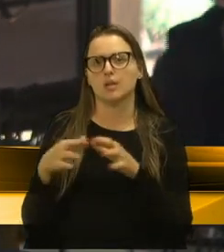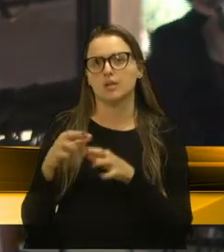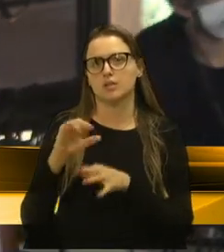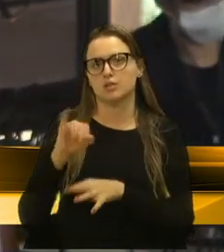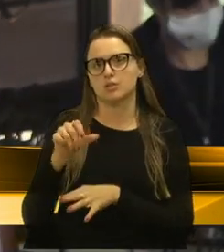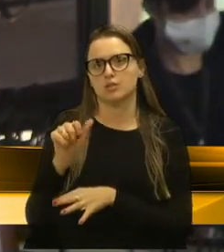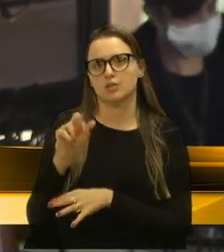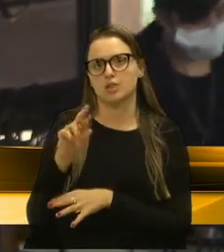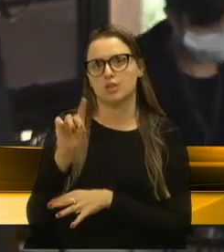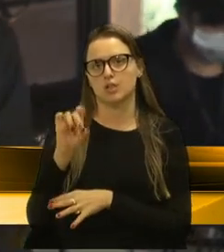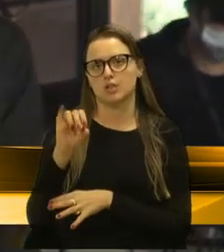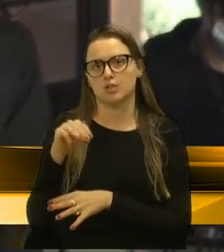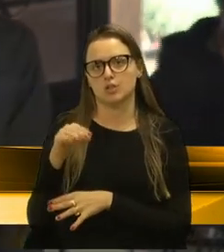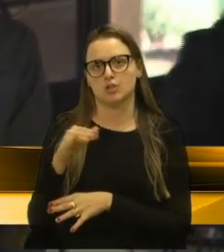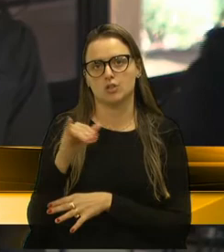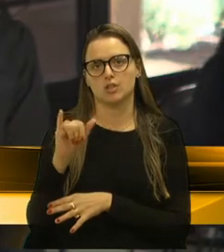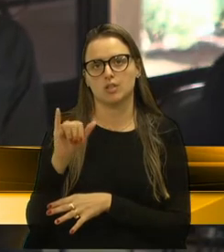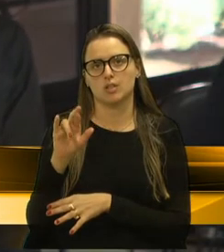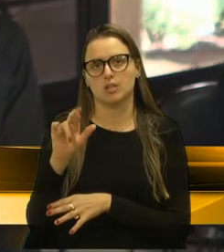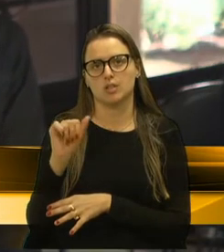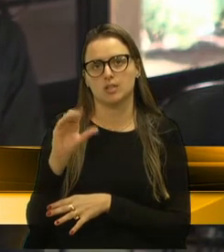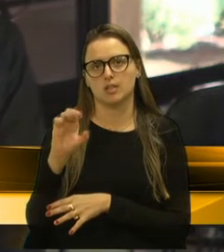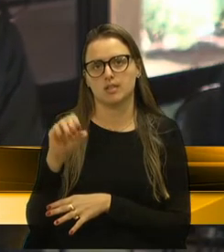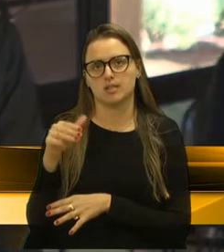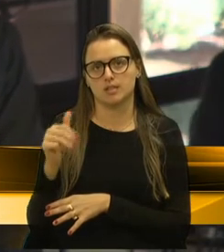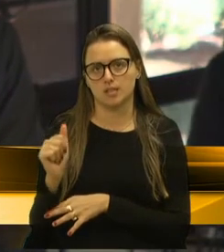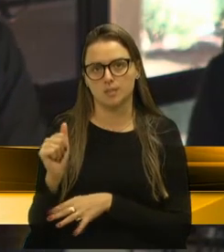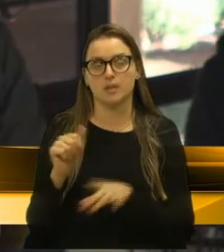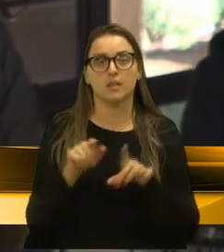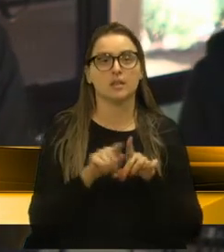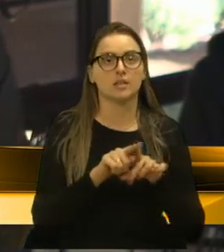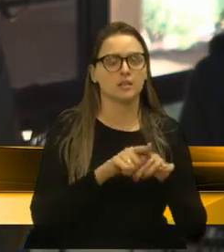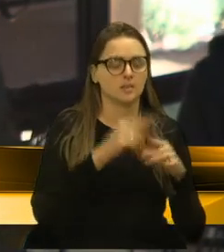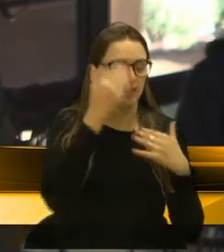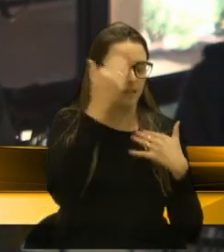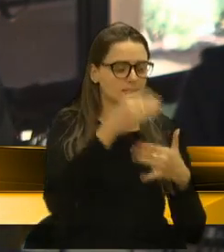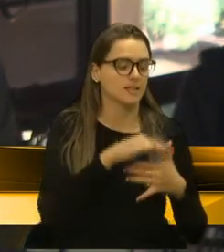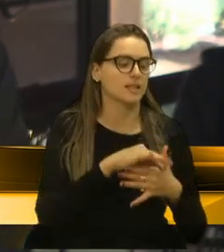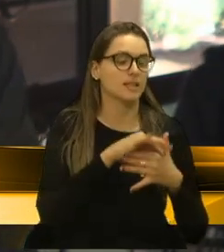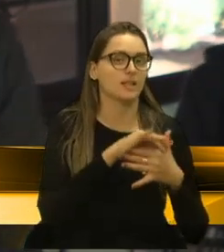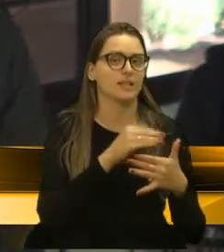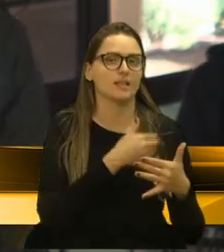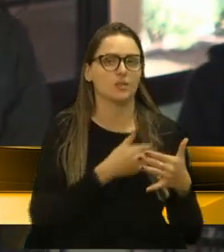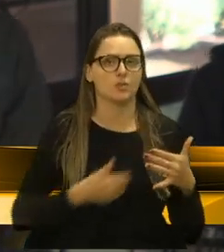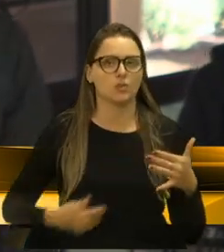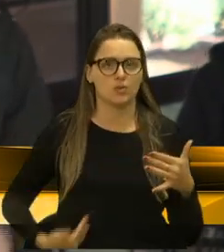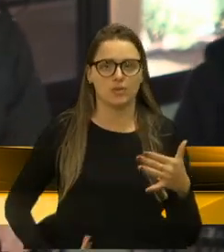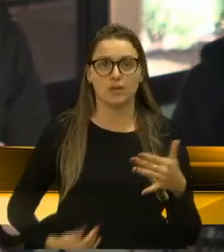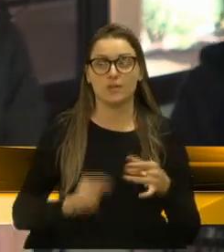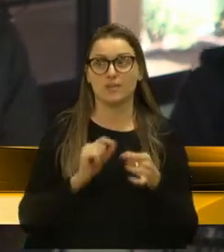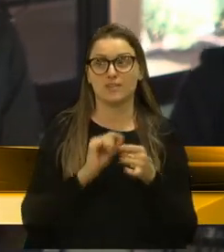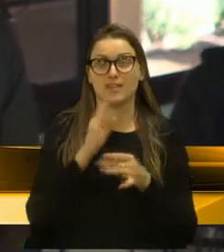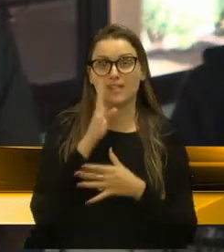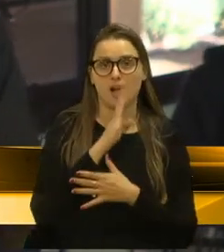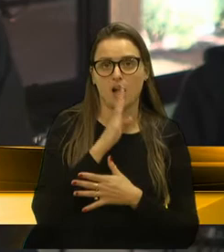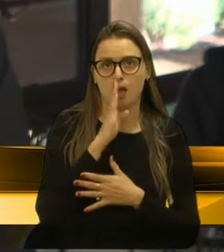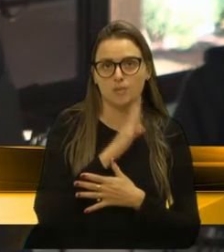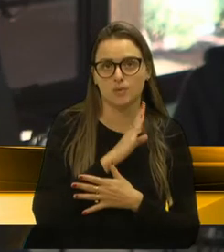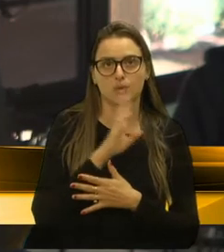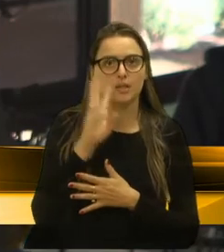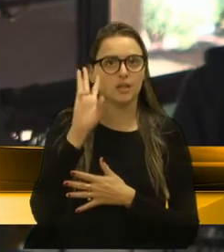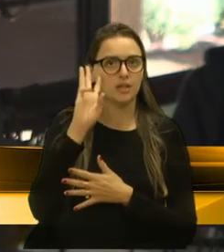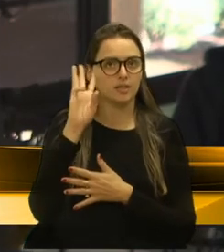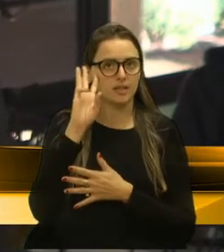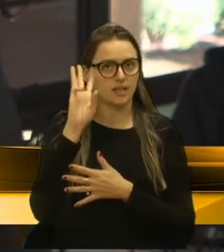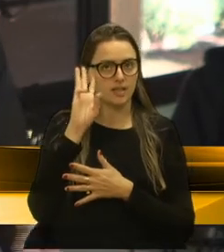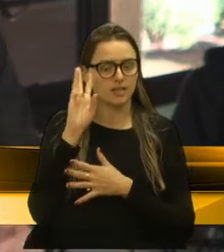Iracema. E de imediato agradecer o líder do governo, que foi muito ágil, que na terça-feira, na